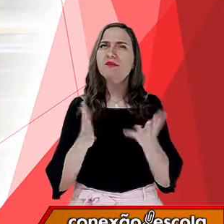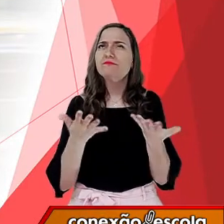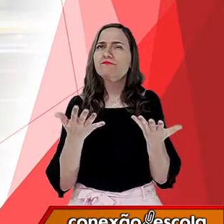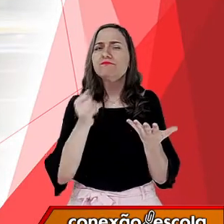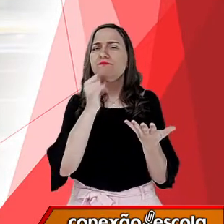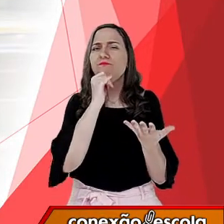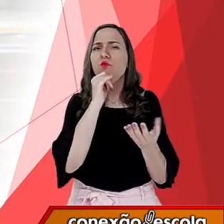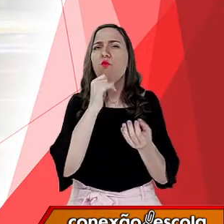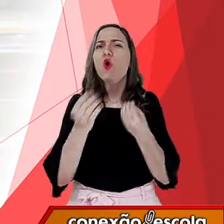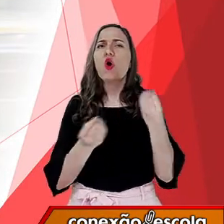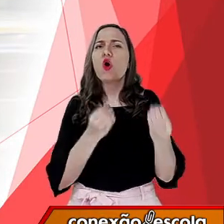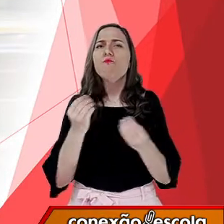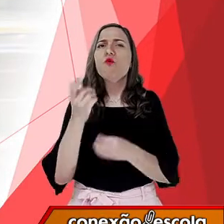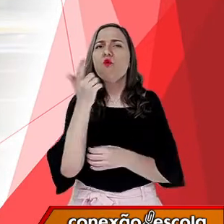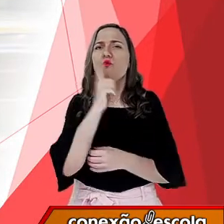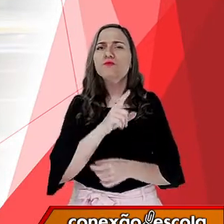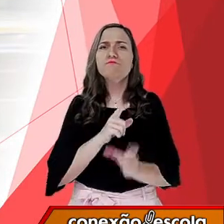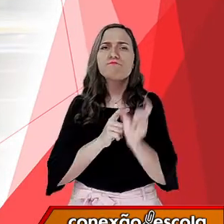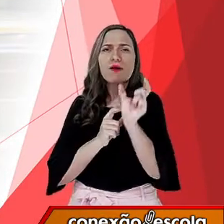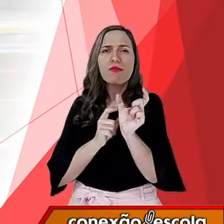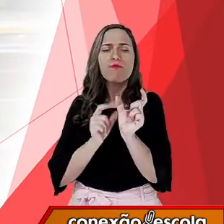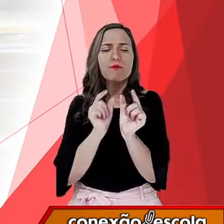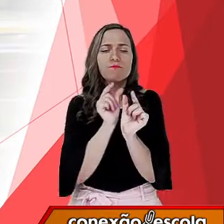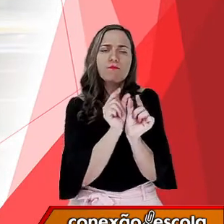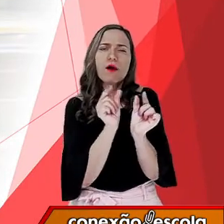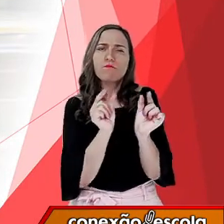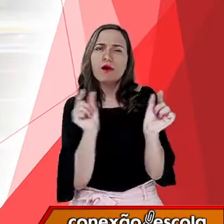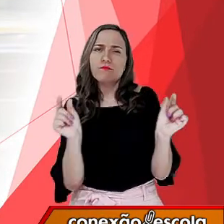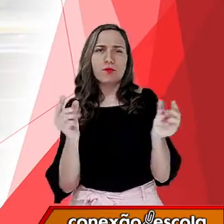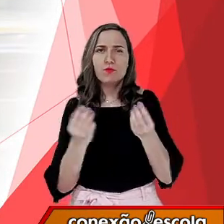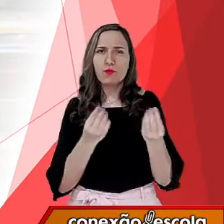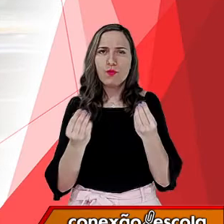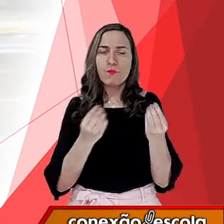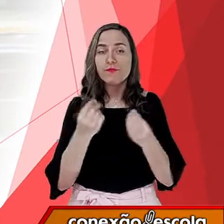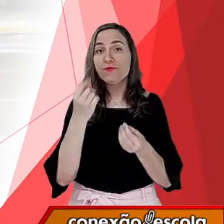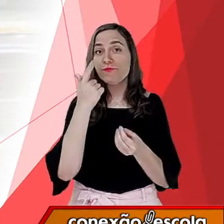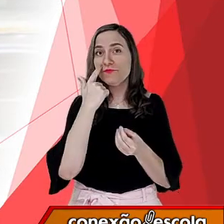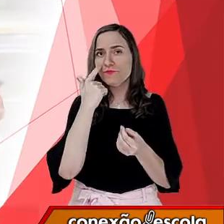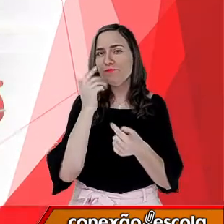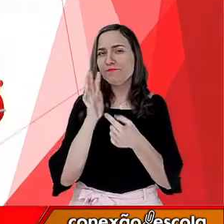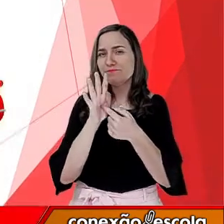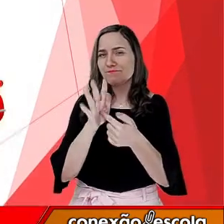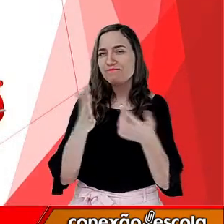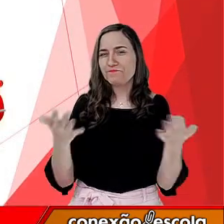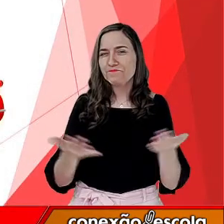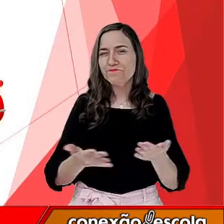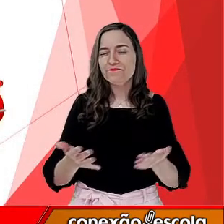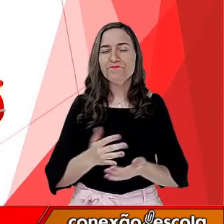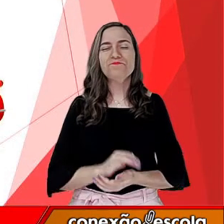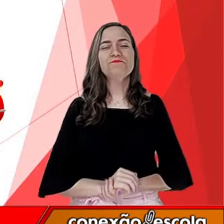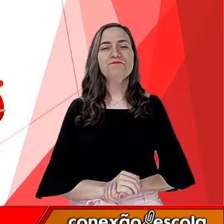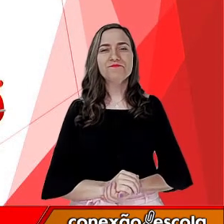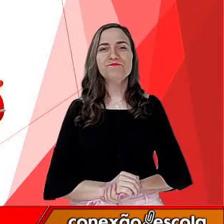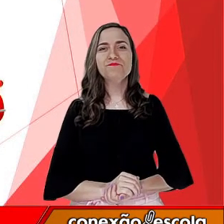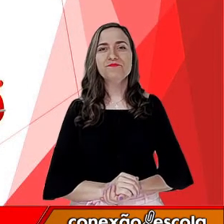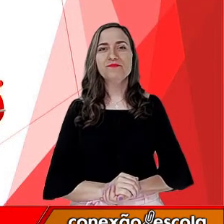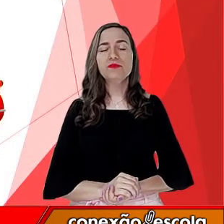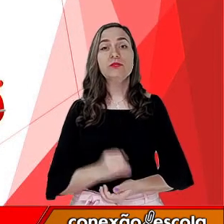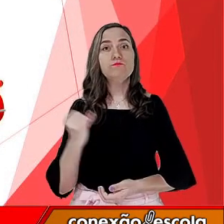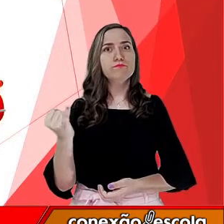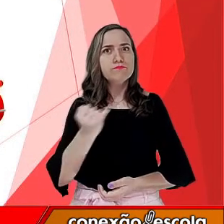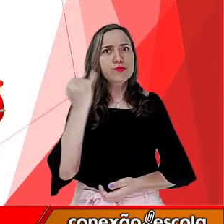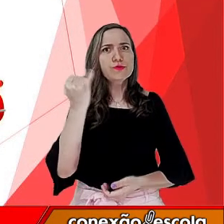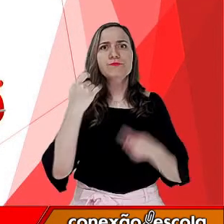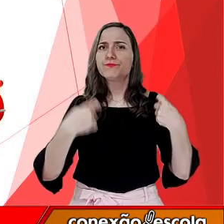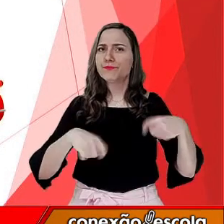a separação dessas sílabas? Bem, vamos descobrir? Lembrete